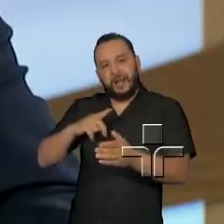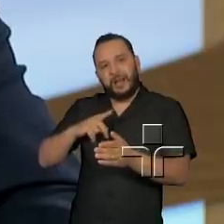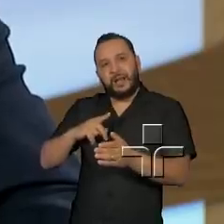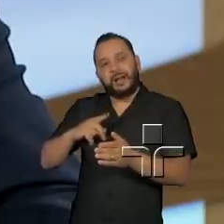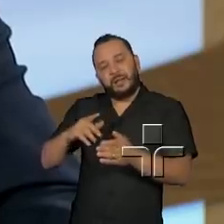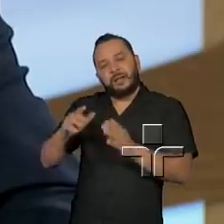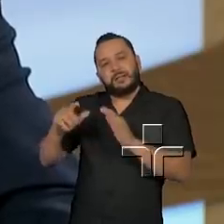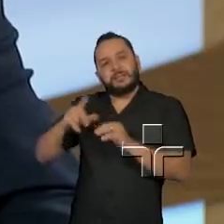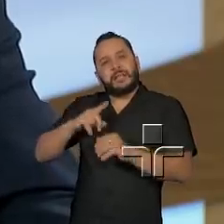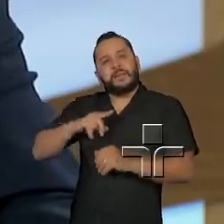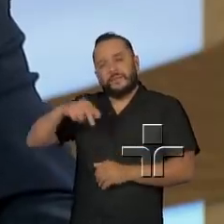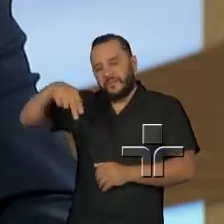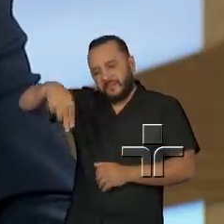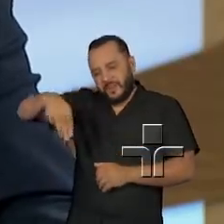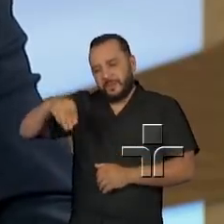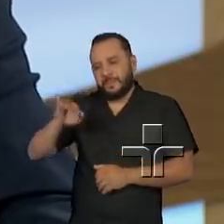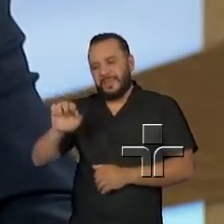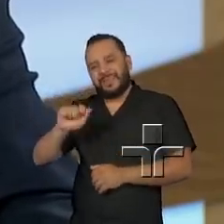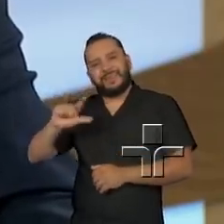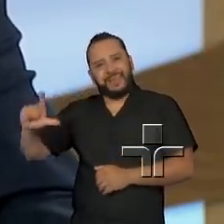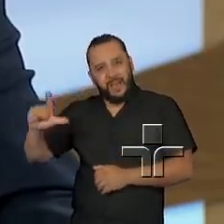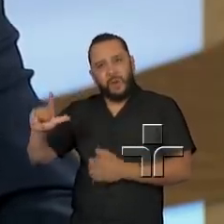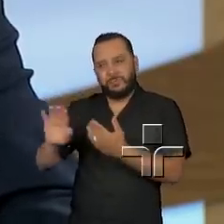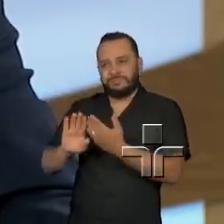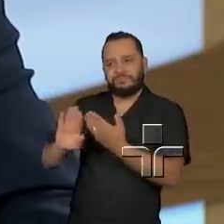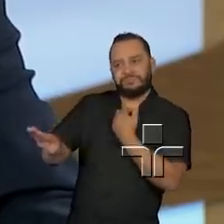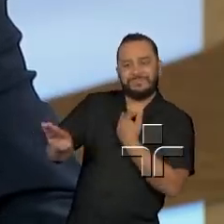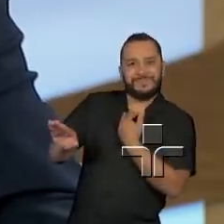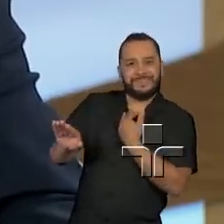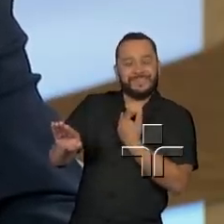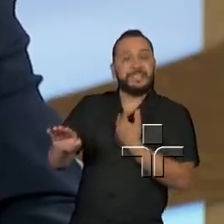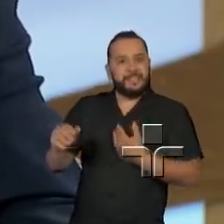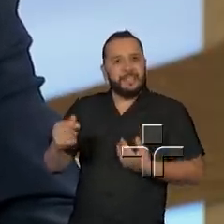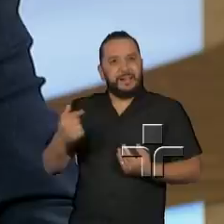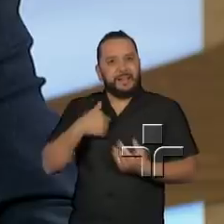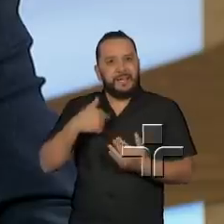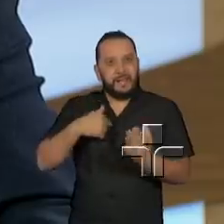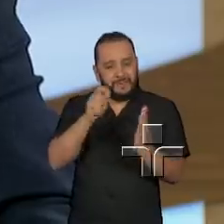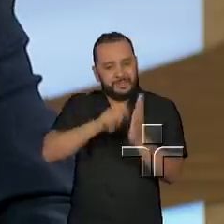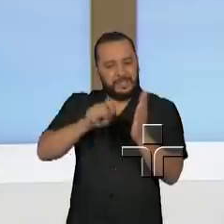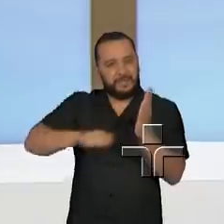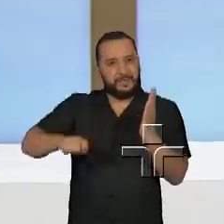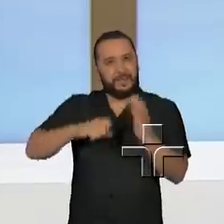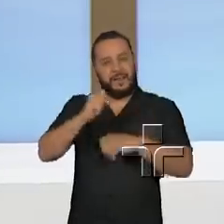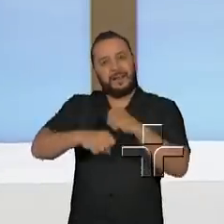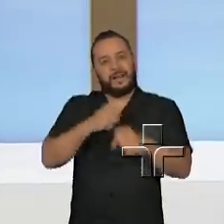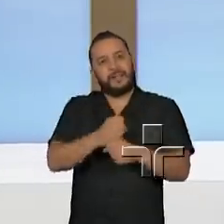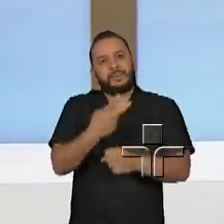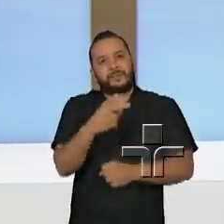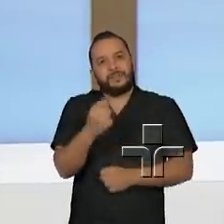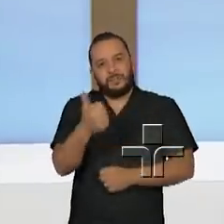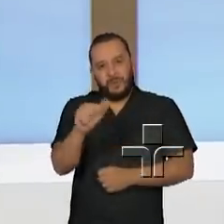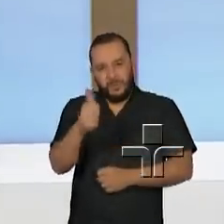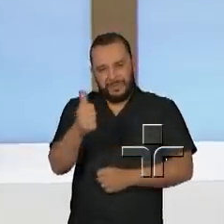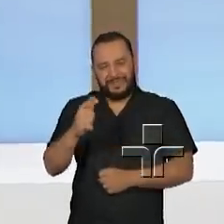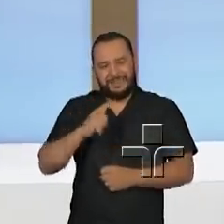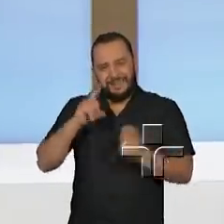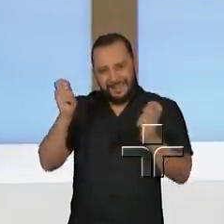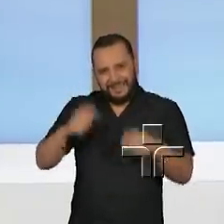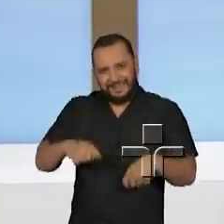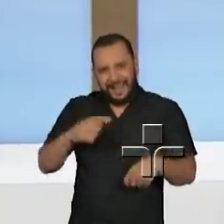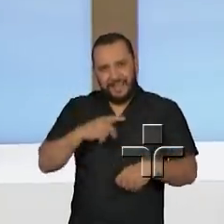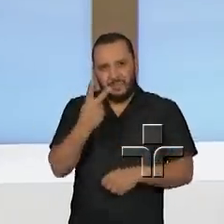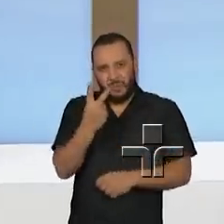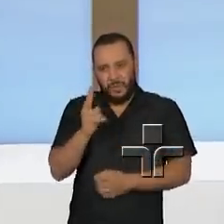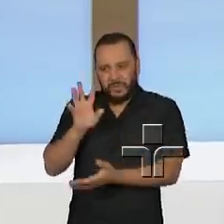nesse projeto de criar um Instituto de Neurociência em Natal. Quando eu escrevi a esse respeito, em 2011, eu deixei no ar a dúvida sobre se haveria espaço para 2